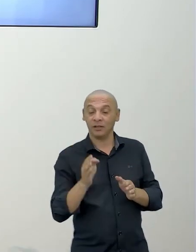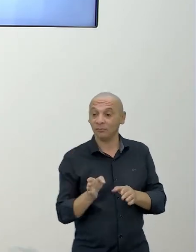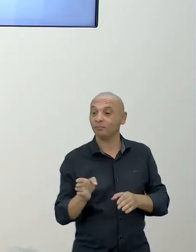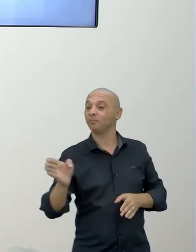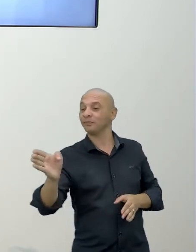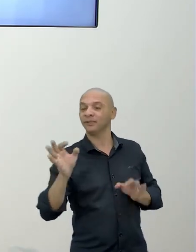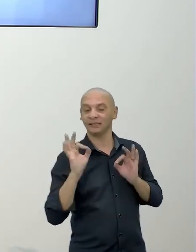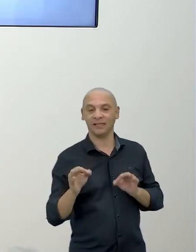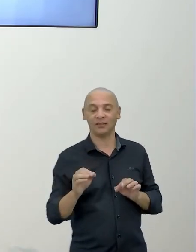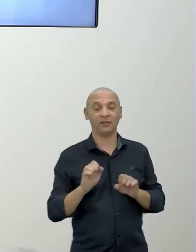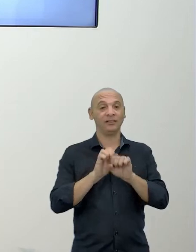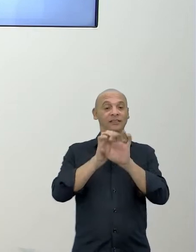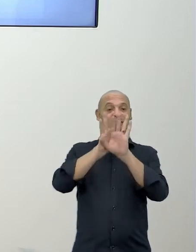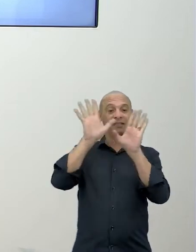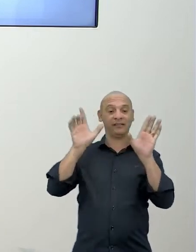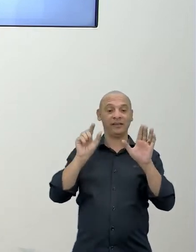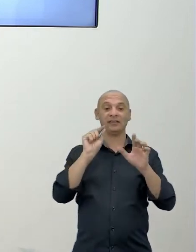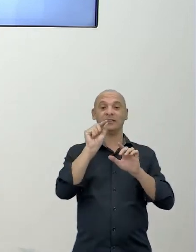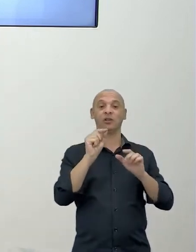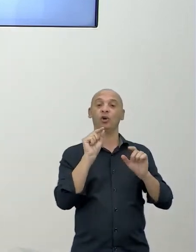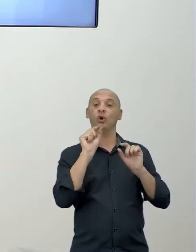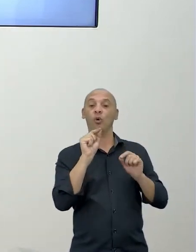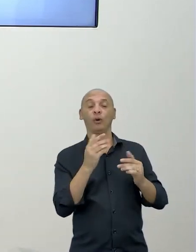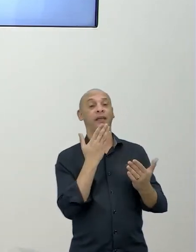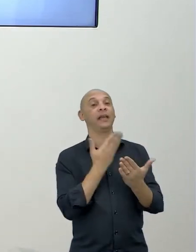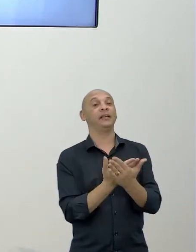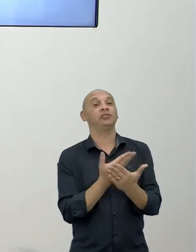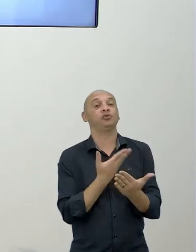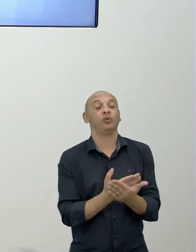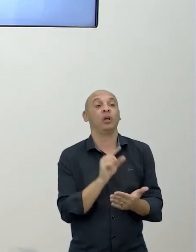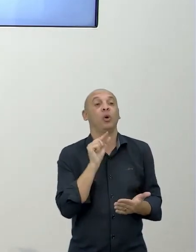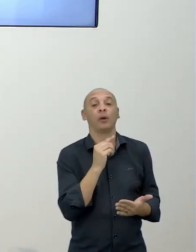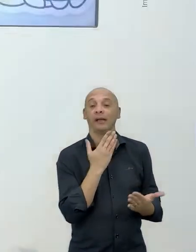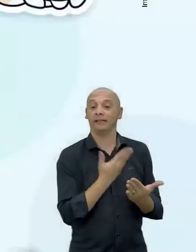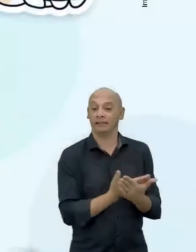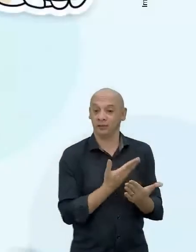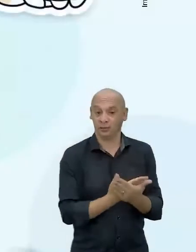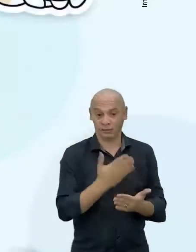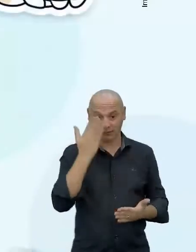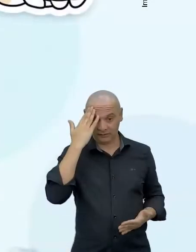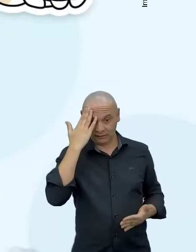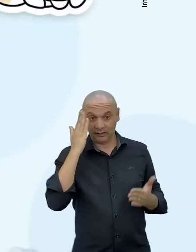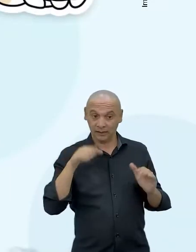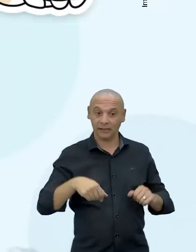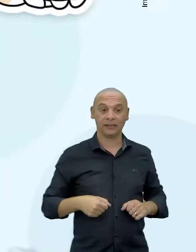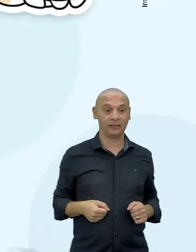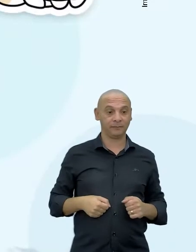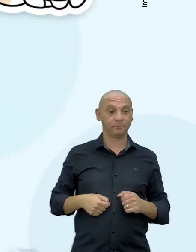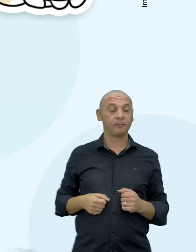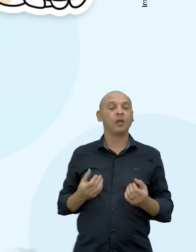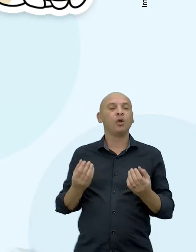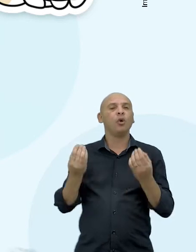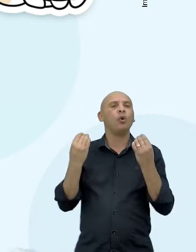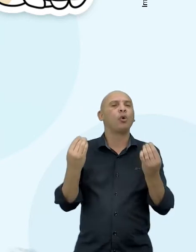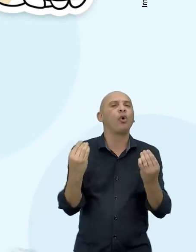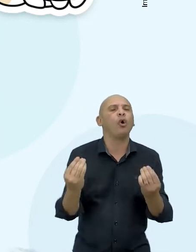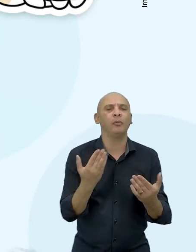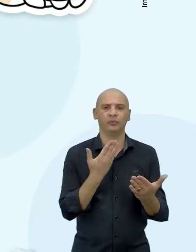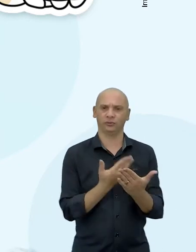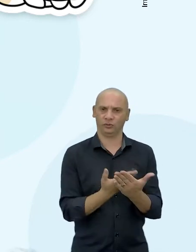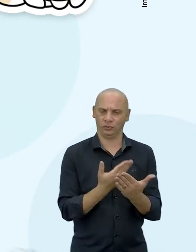Então, ela serve para dar esse rumo, né, e esclarece pontos como o que você está estudando, eu vou até circular